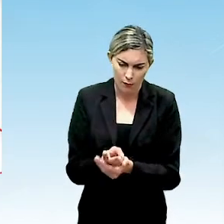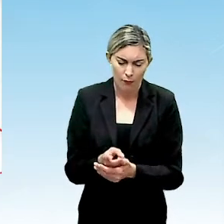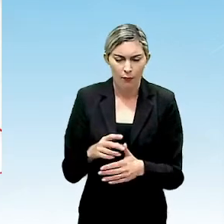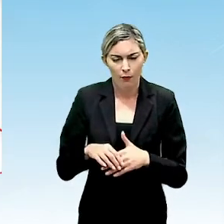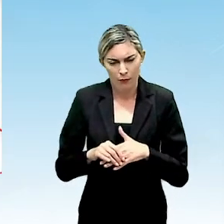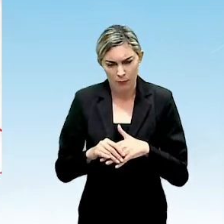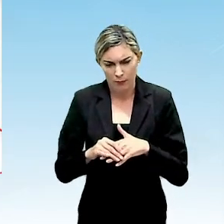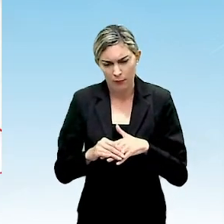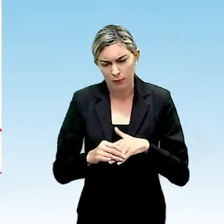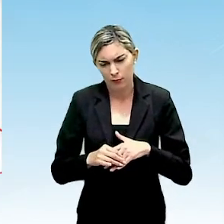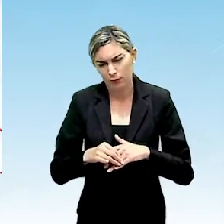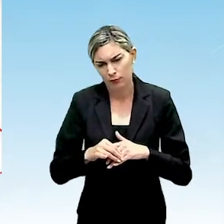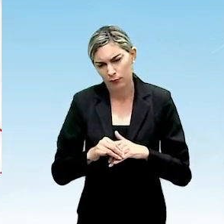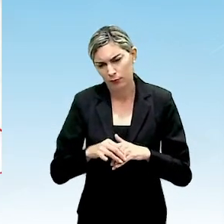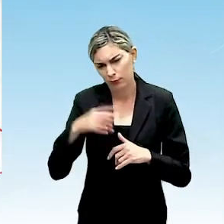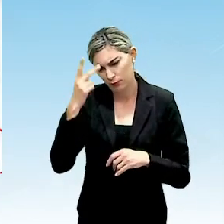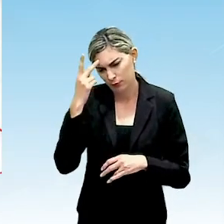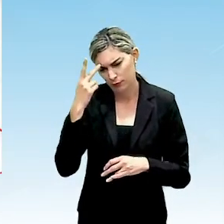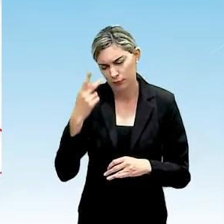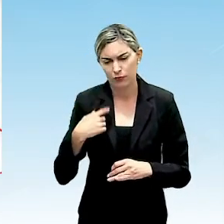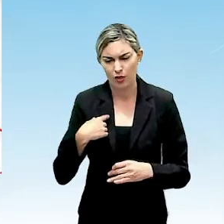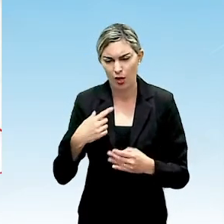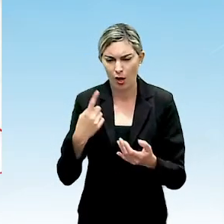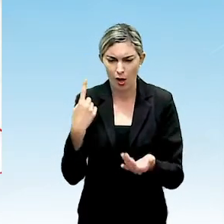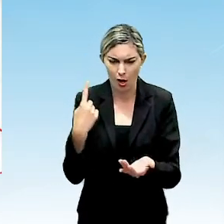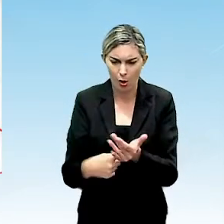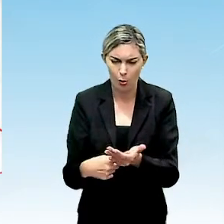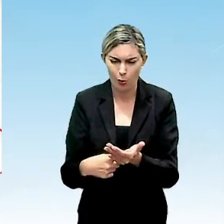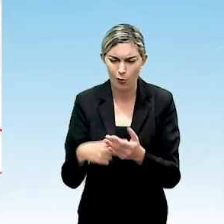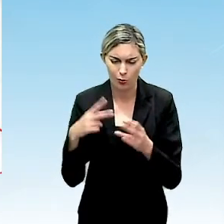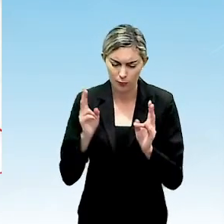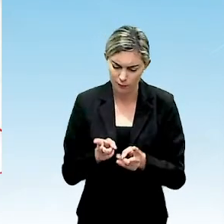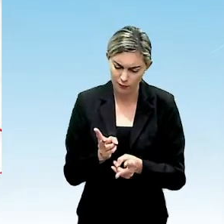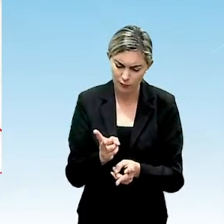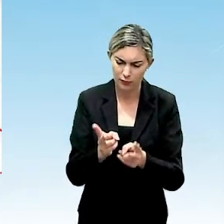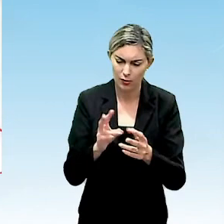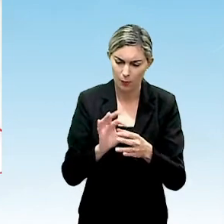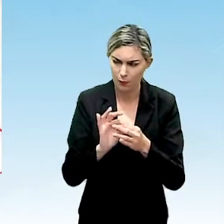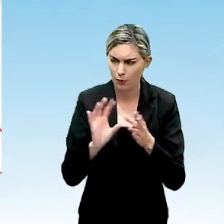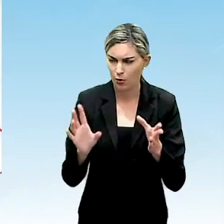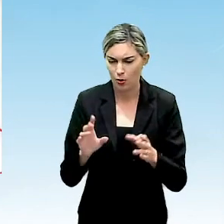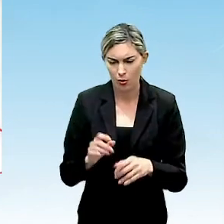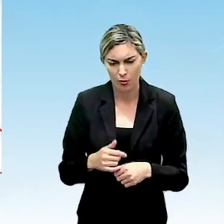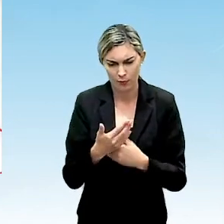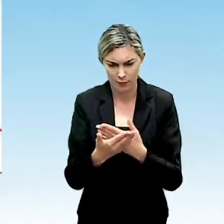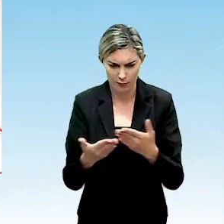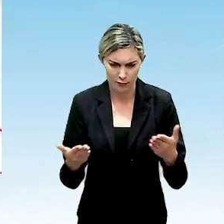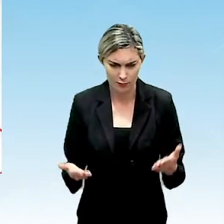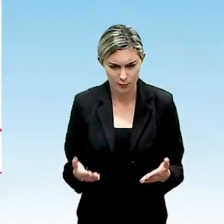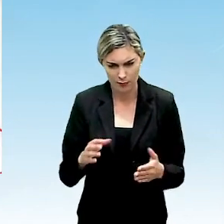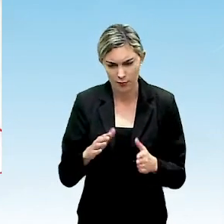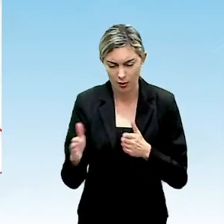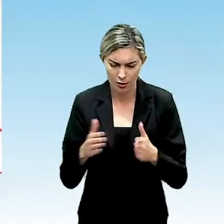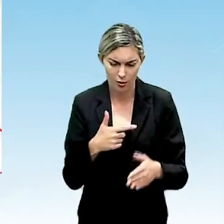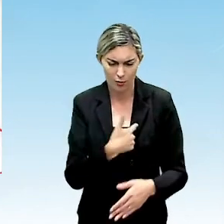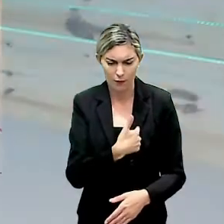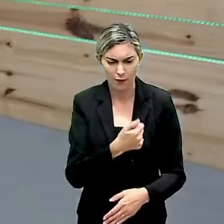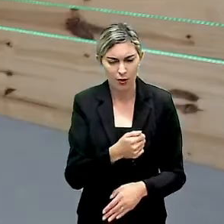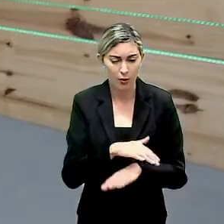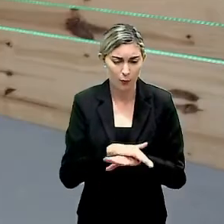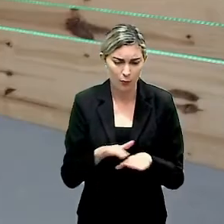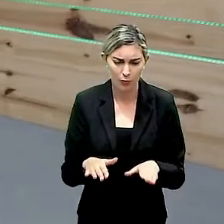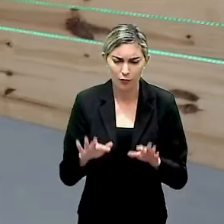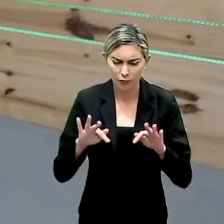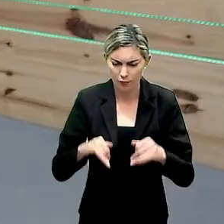os paulistas no poder, vai quebrar esse acordo que existia desde sempre, abrindo espaço para o início da Era Vargas. Beleza?